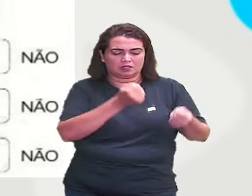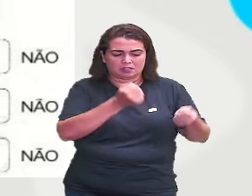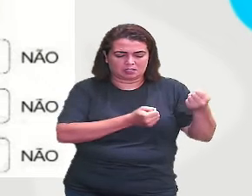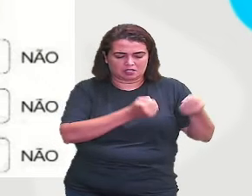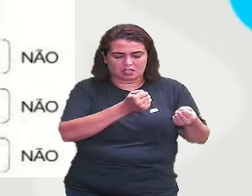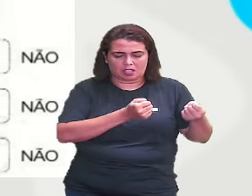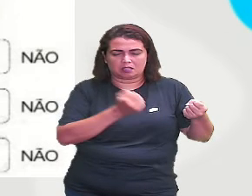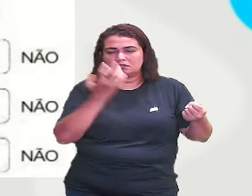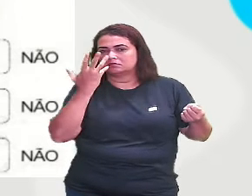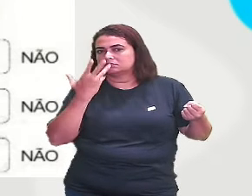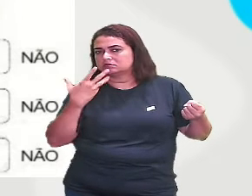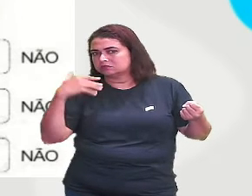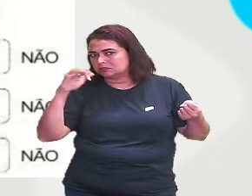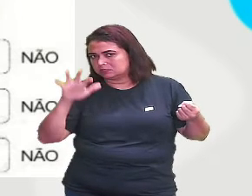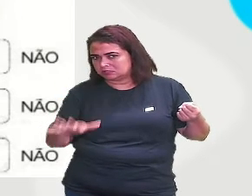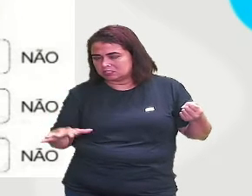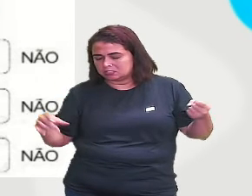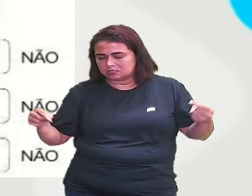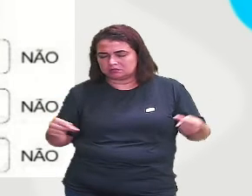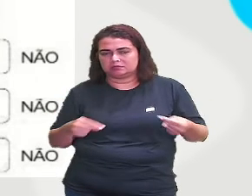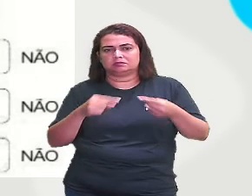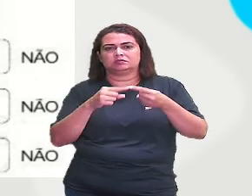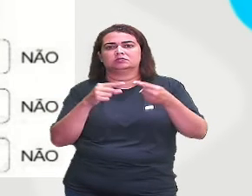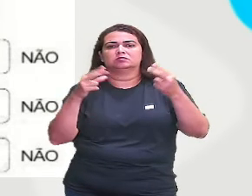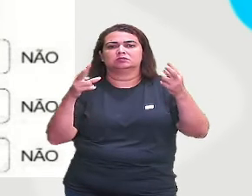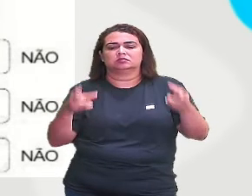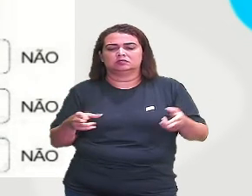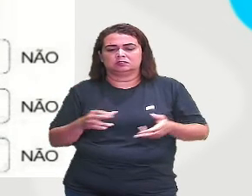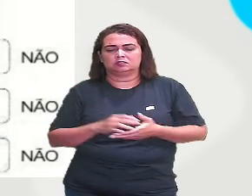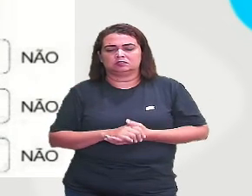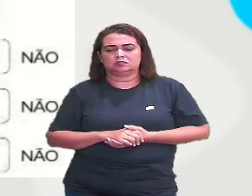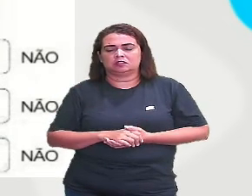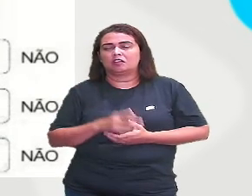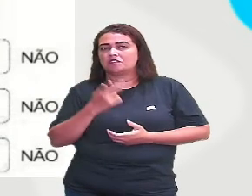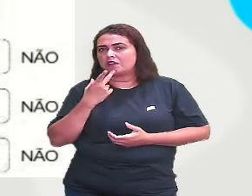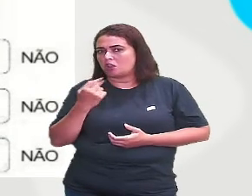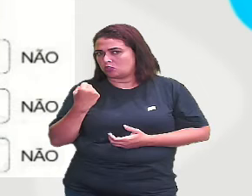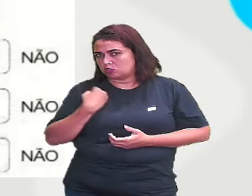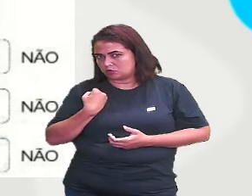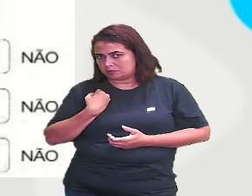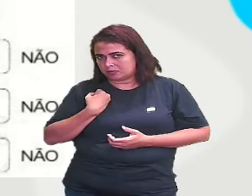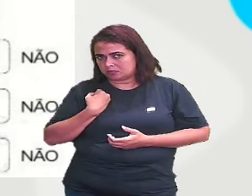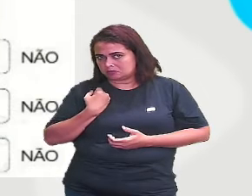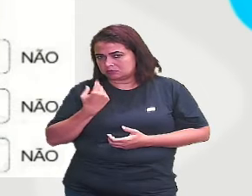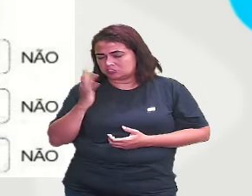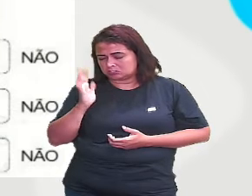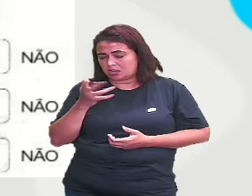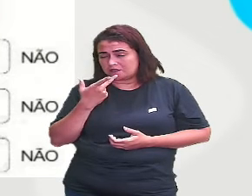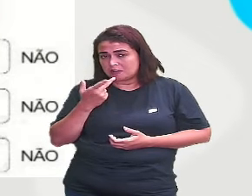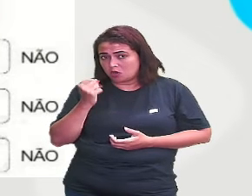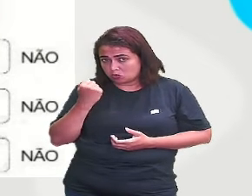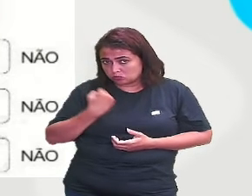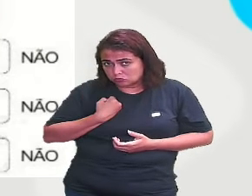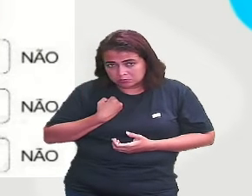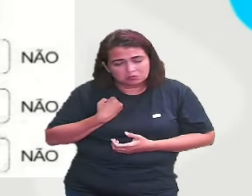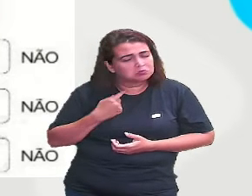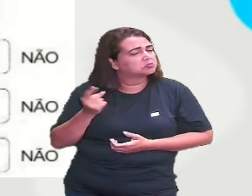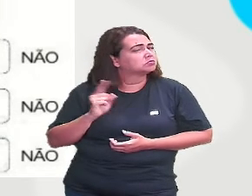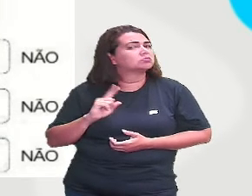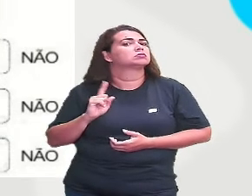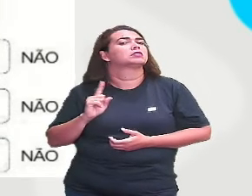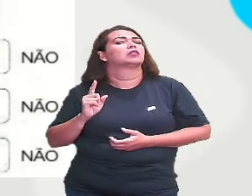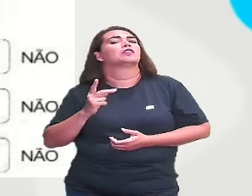mesma quantidade, certo? A gente falou em algum número? A gente colocou número? Não, não